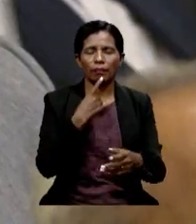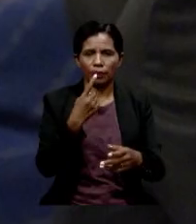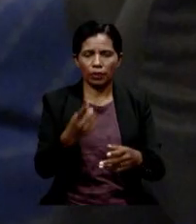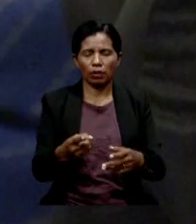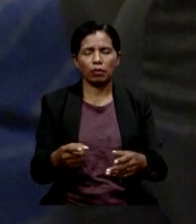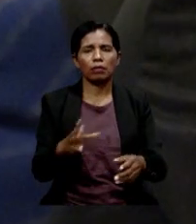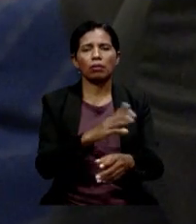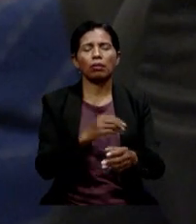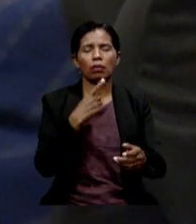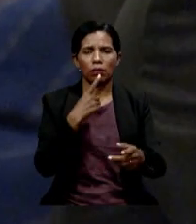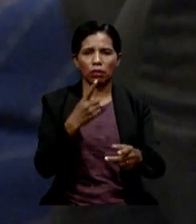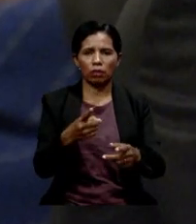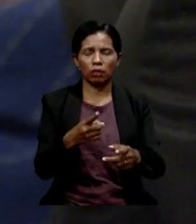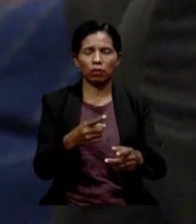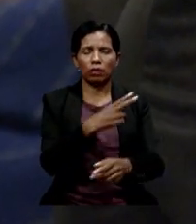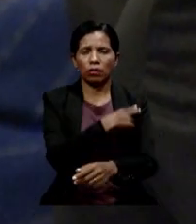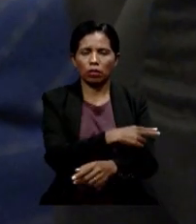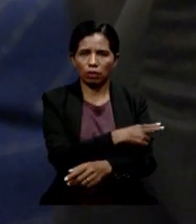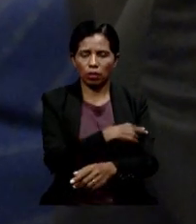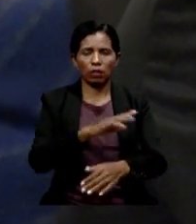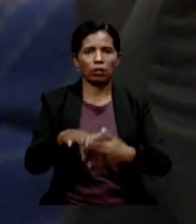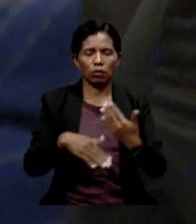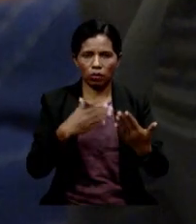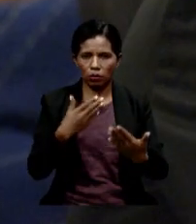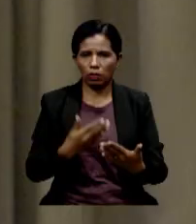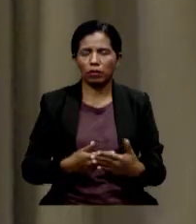médicos, nos hospitais que podem...